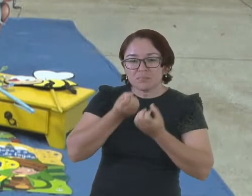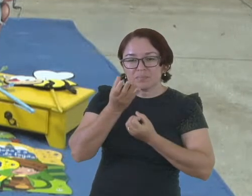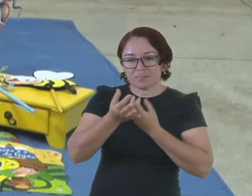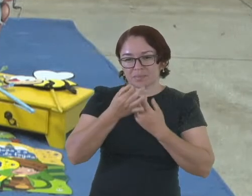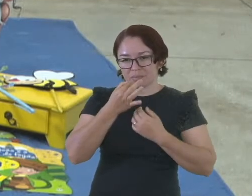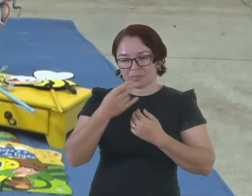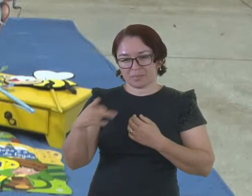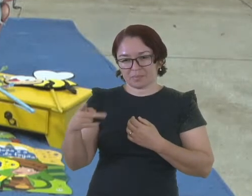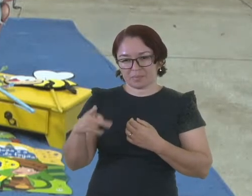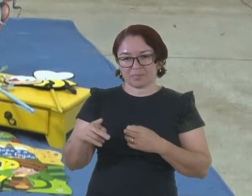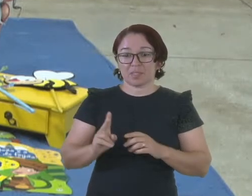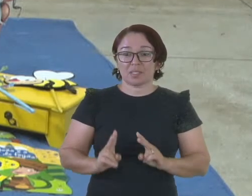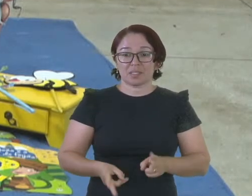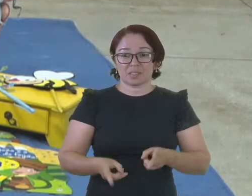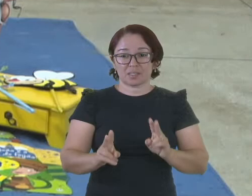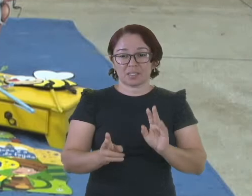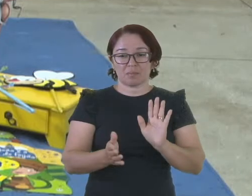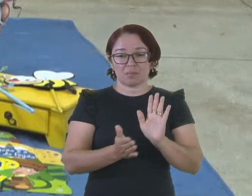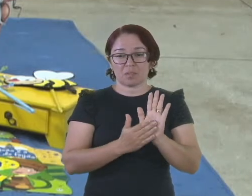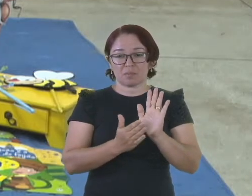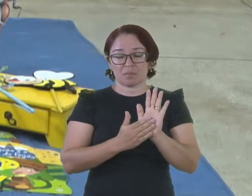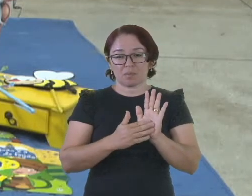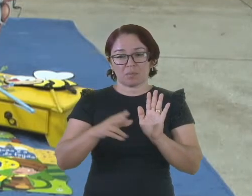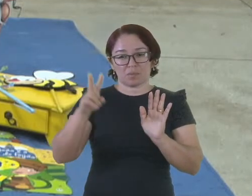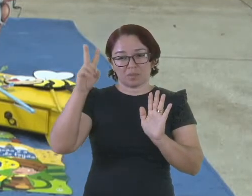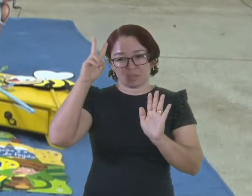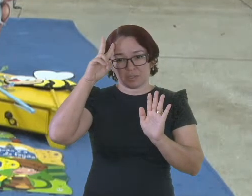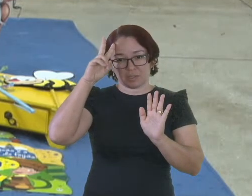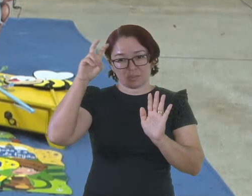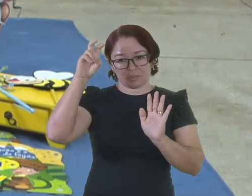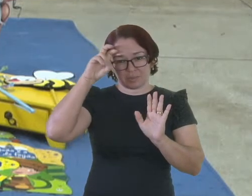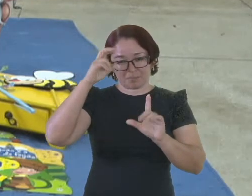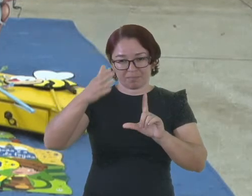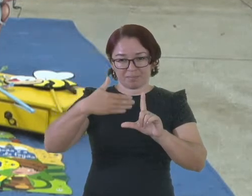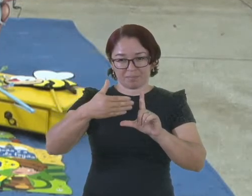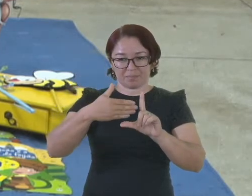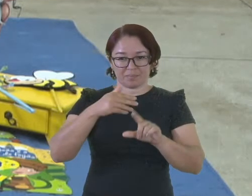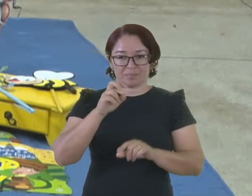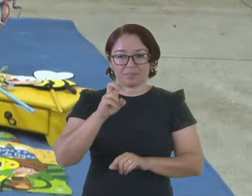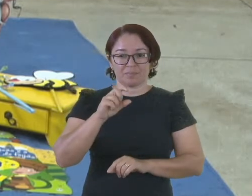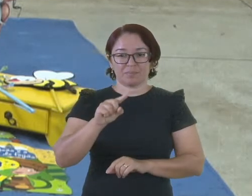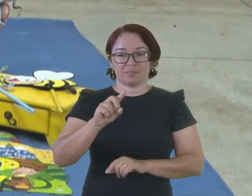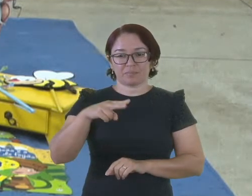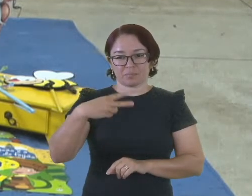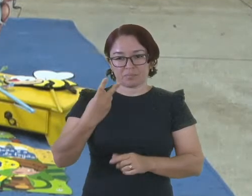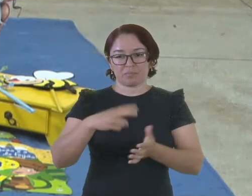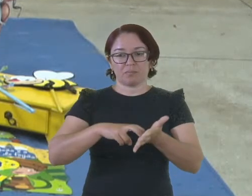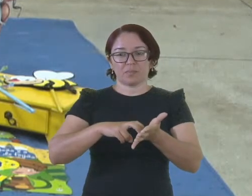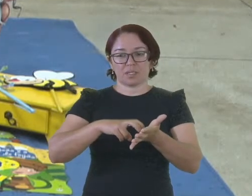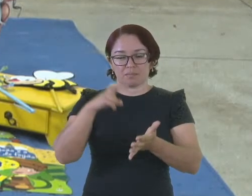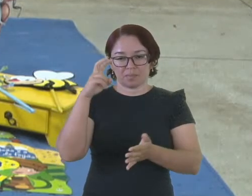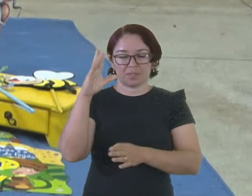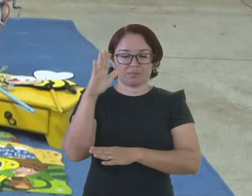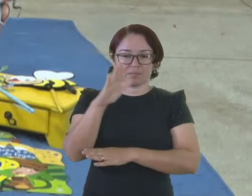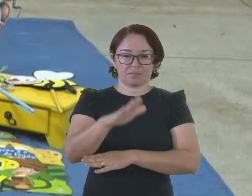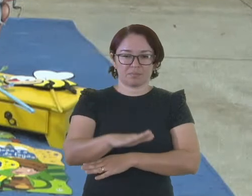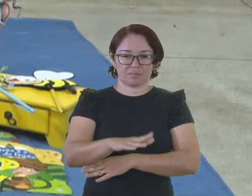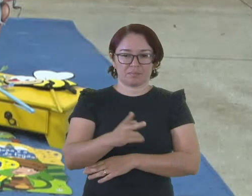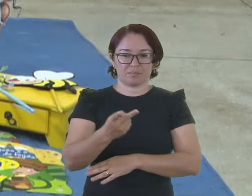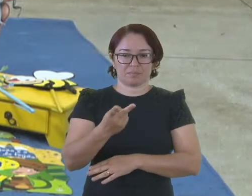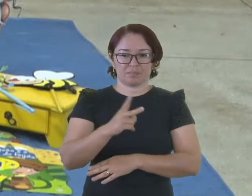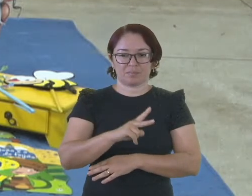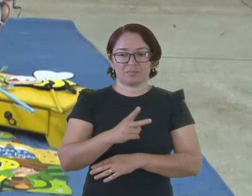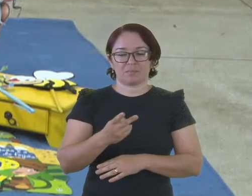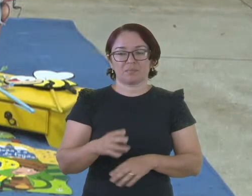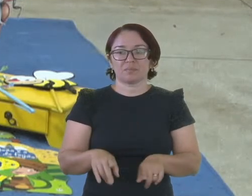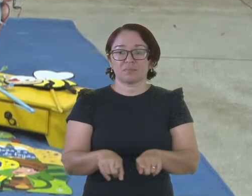todas as segundas e quinta-feiras aqui no canal 5.2 pela manhã e são reprisadas no período da tarde. Nos